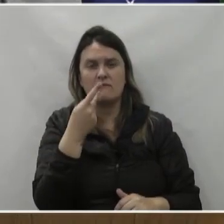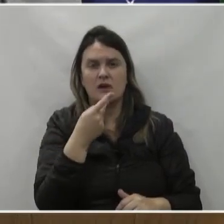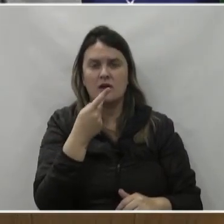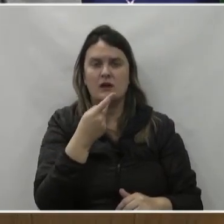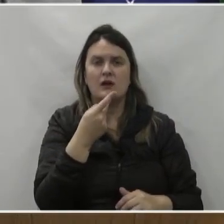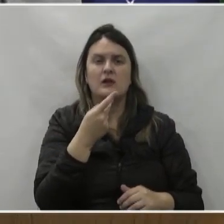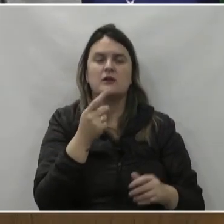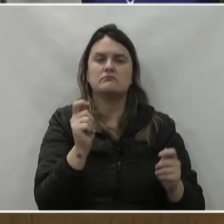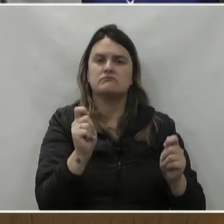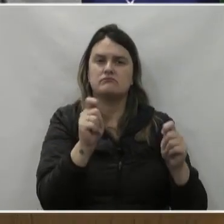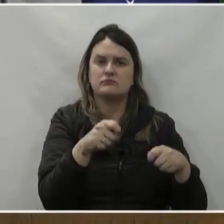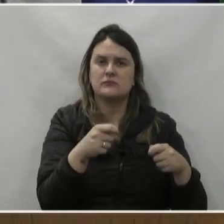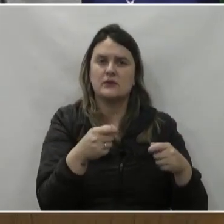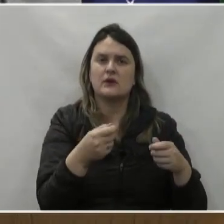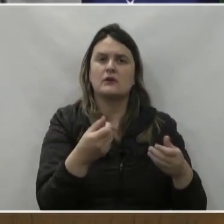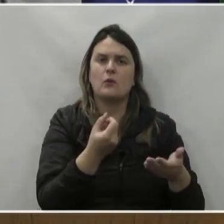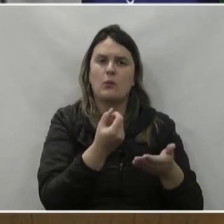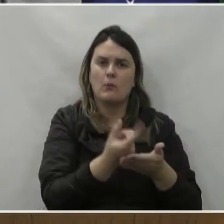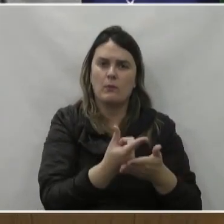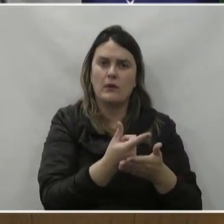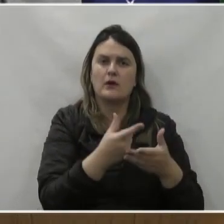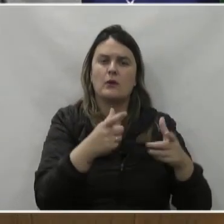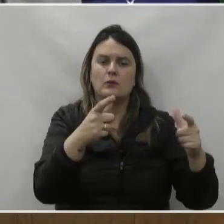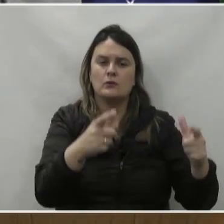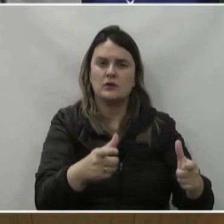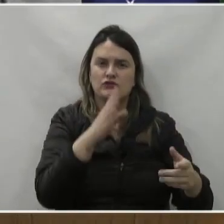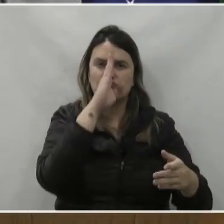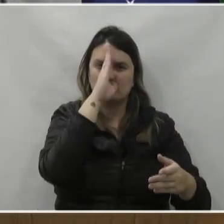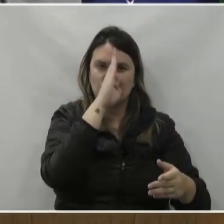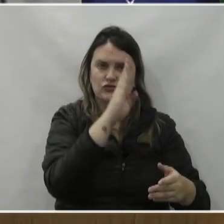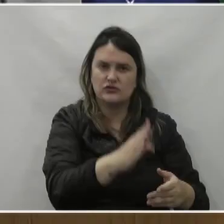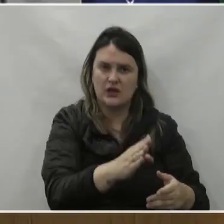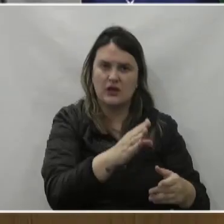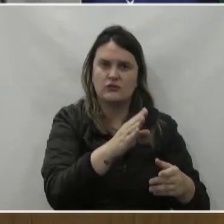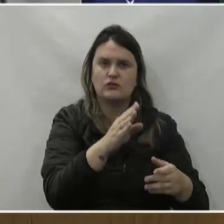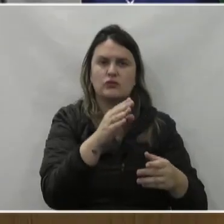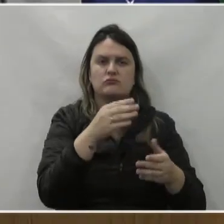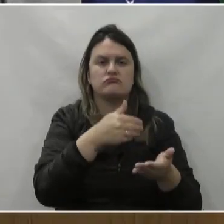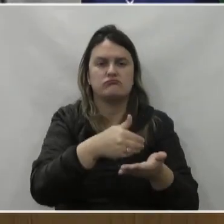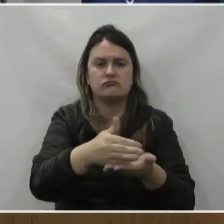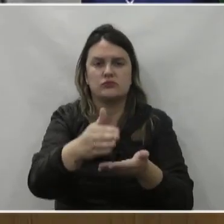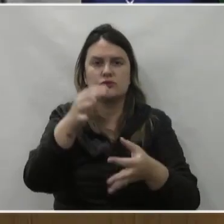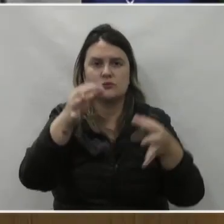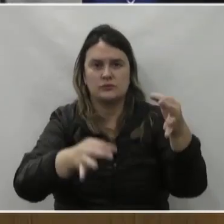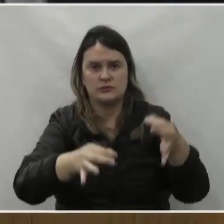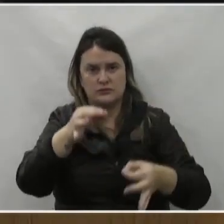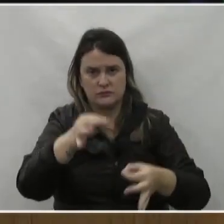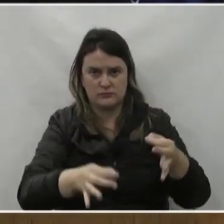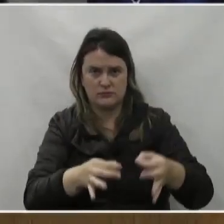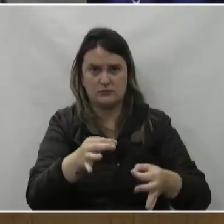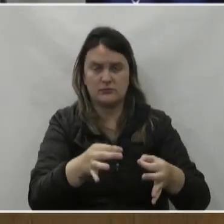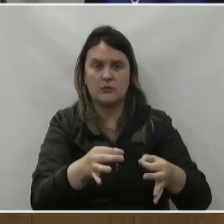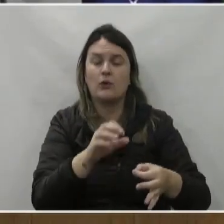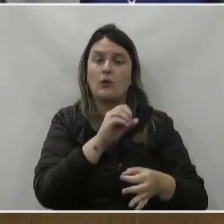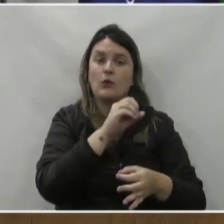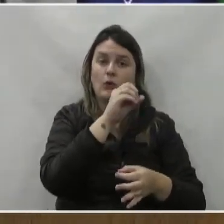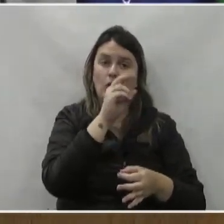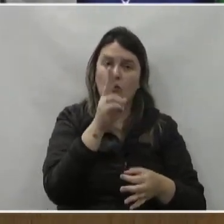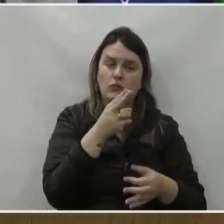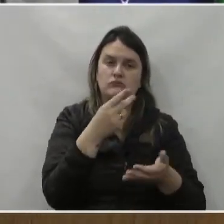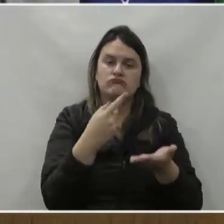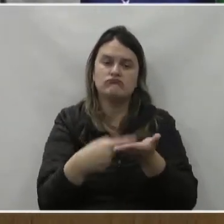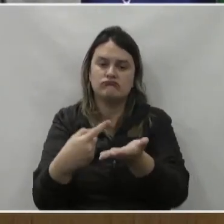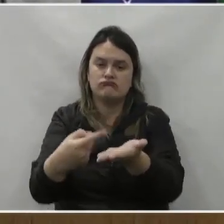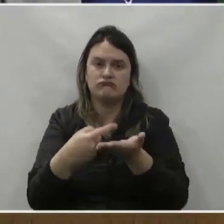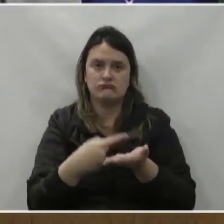sobre a autorização para adquirir imóvel diretamente por desapropriação judicial ou amigável e